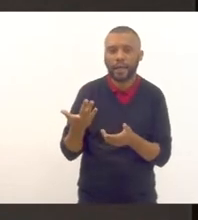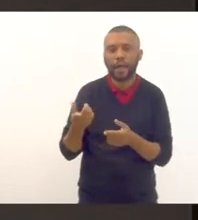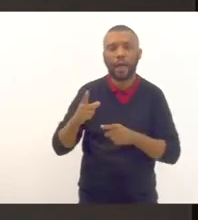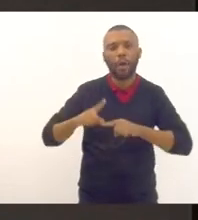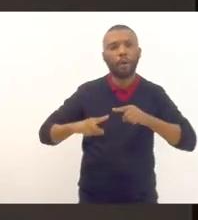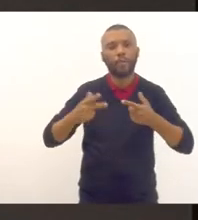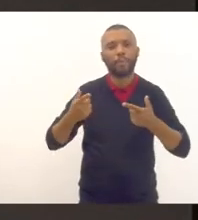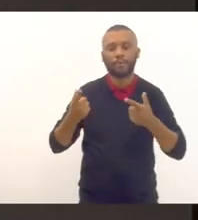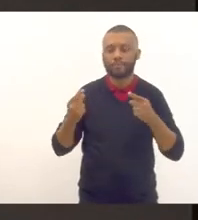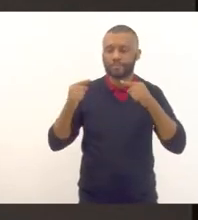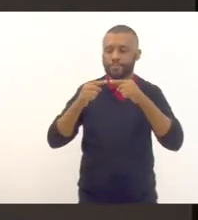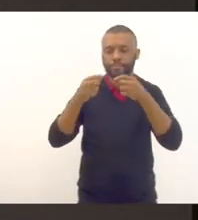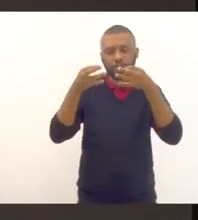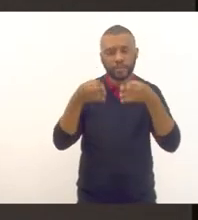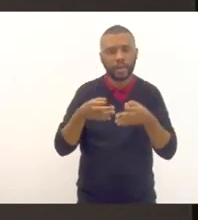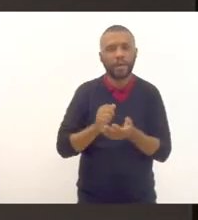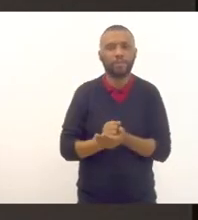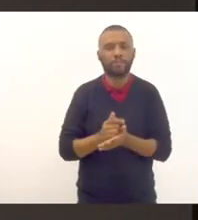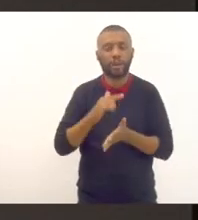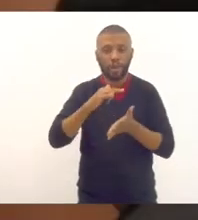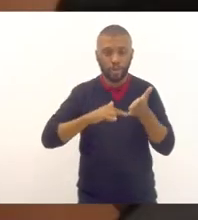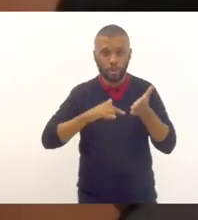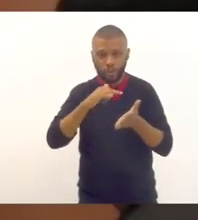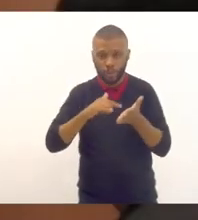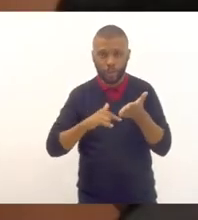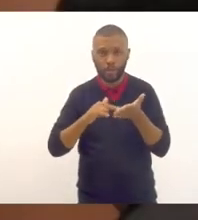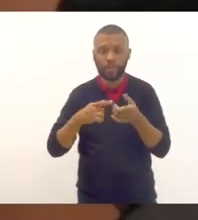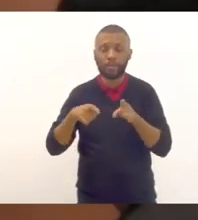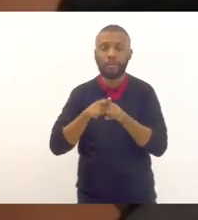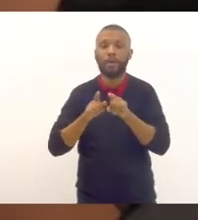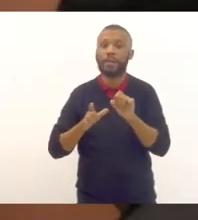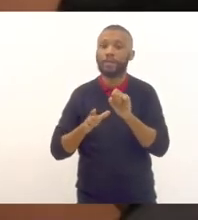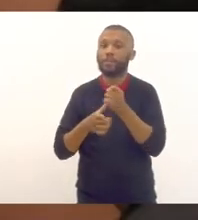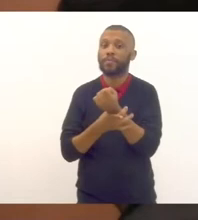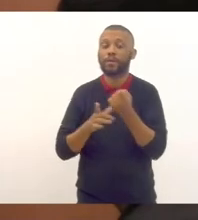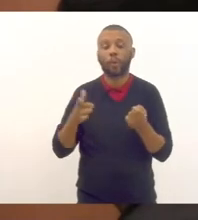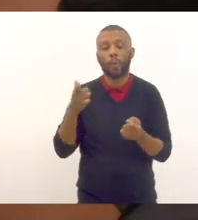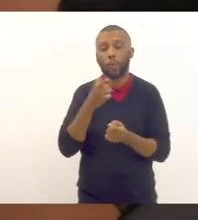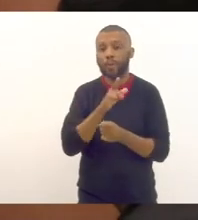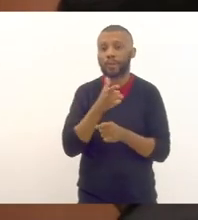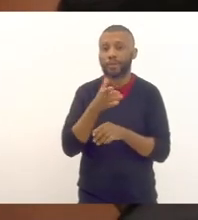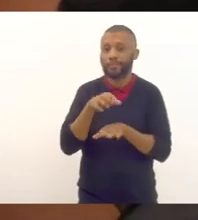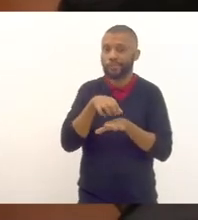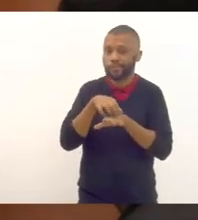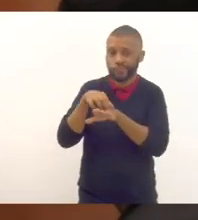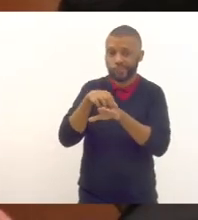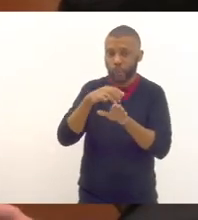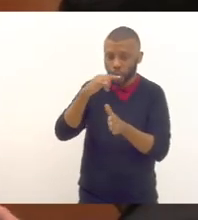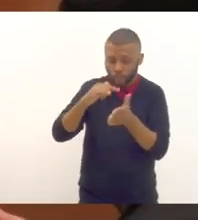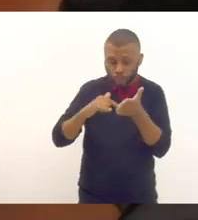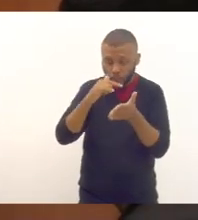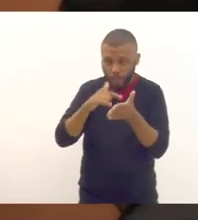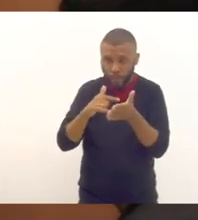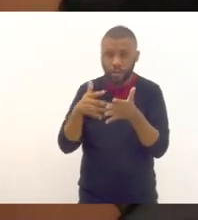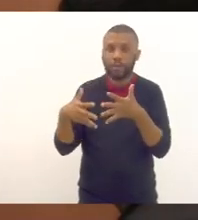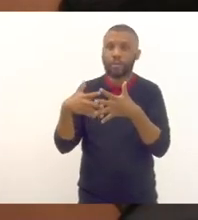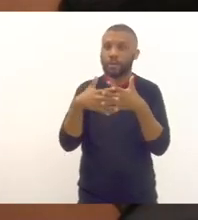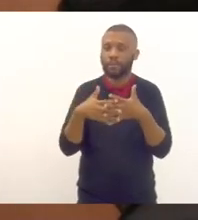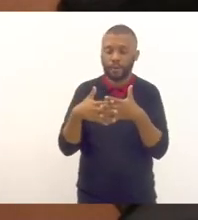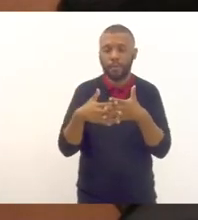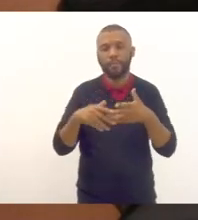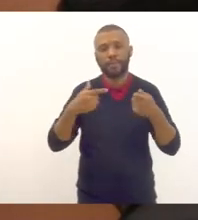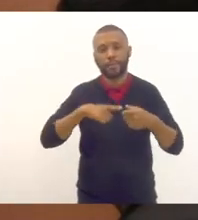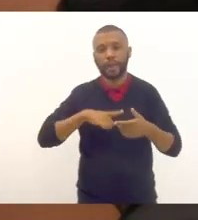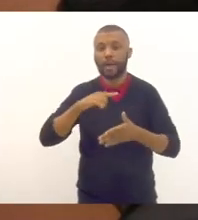dia. Documento, até a seguradora para você poder carregar, você já tem que estar com o documento em dia. Então, para que uma